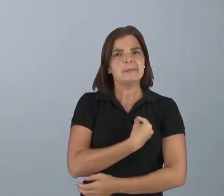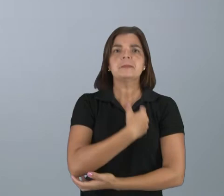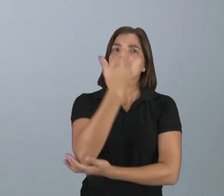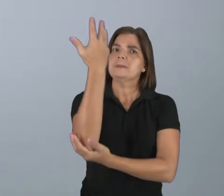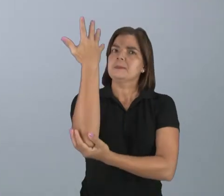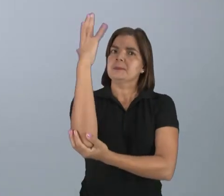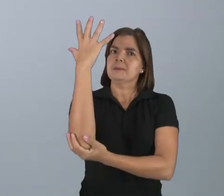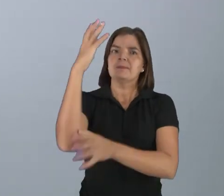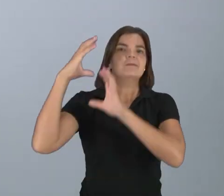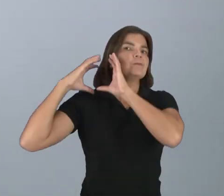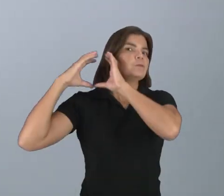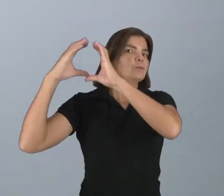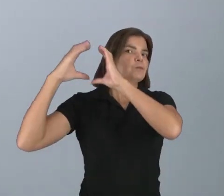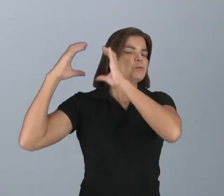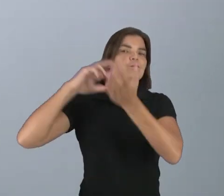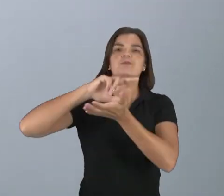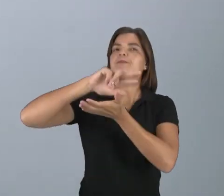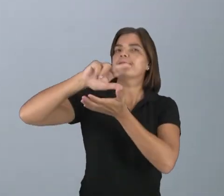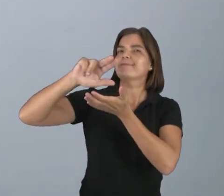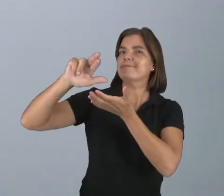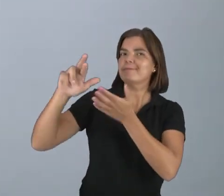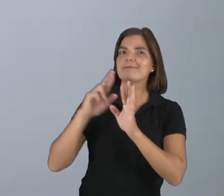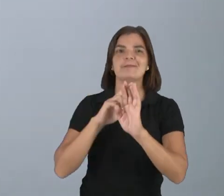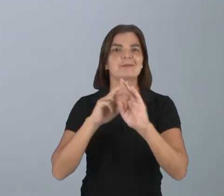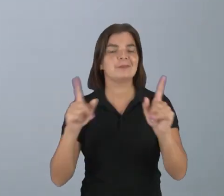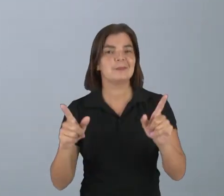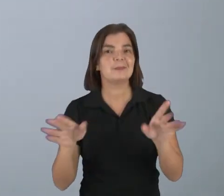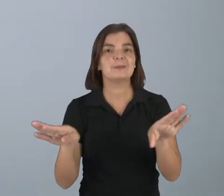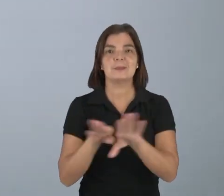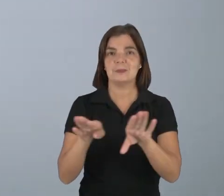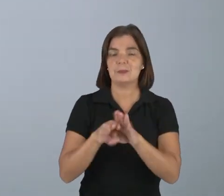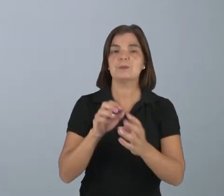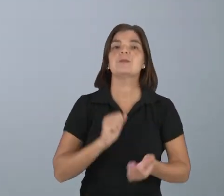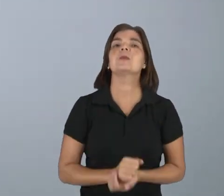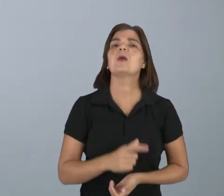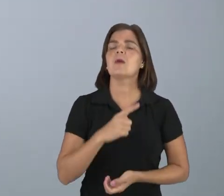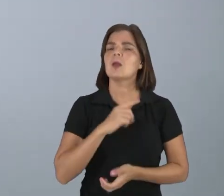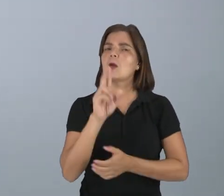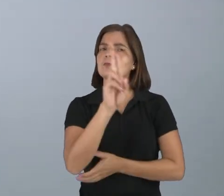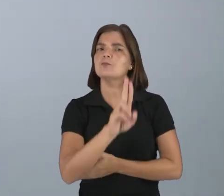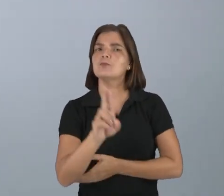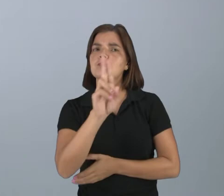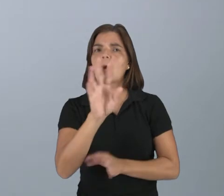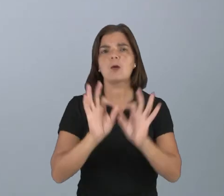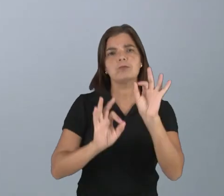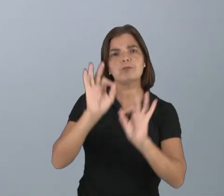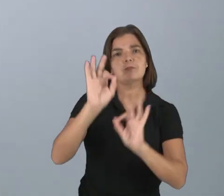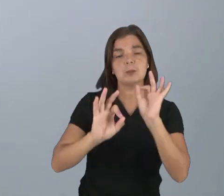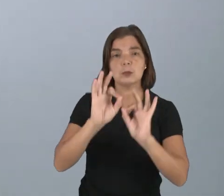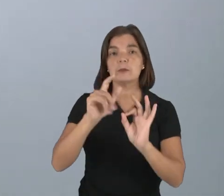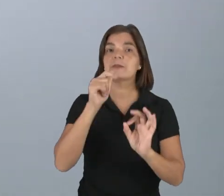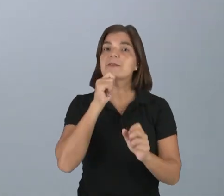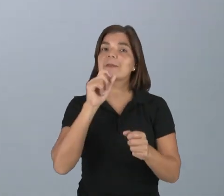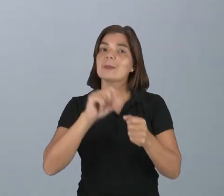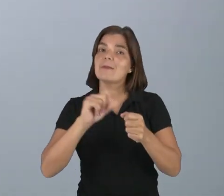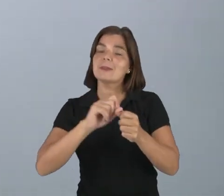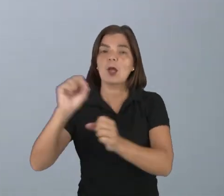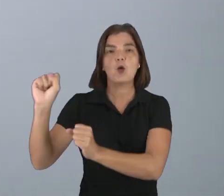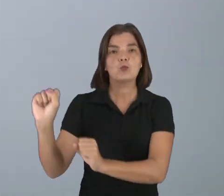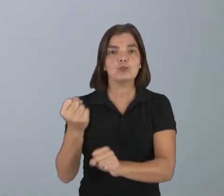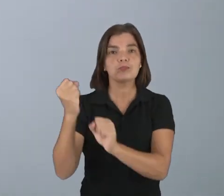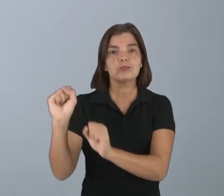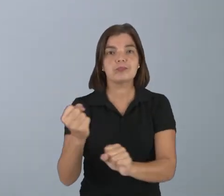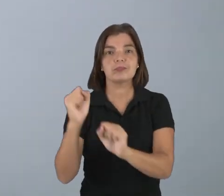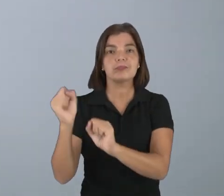palmeiras de várias espécies, inclusive de piaçavas, que são usadas para a fabricação de vassouras e outras